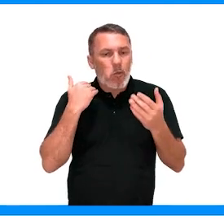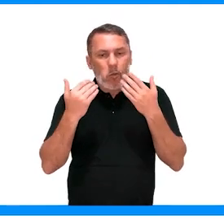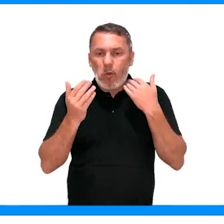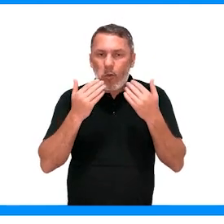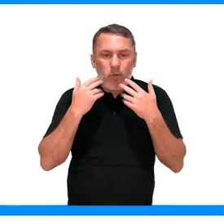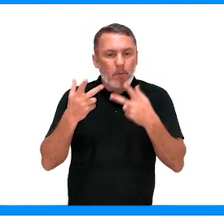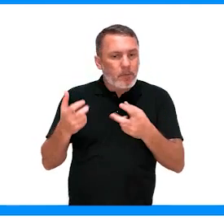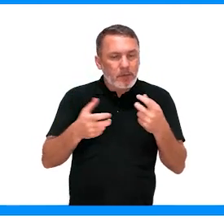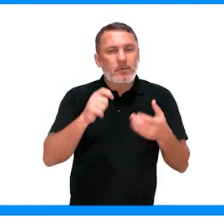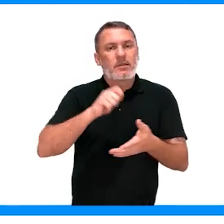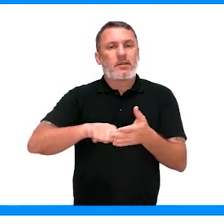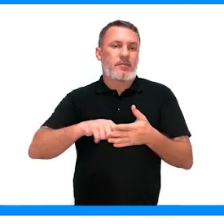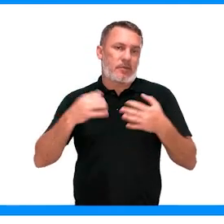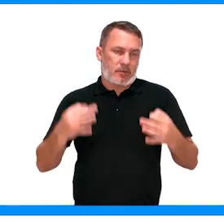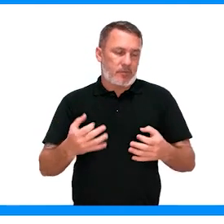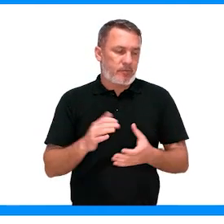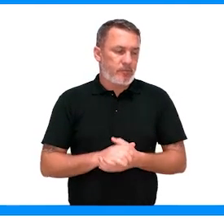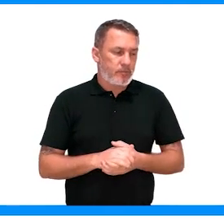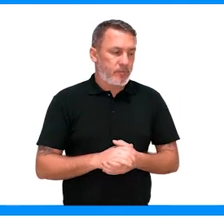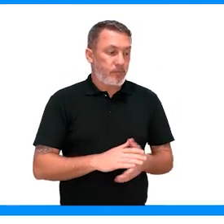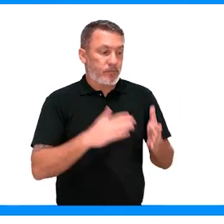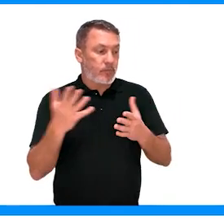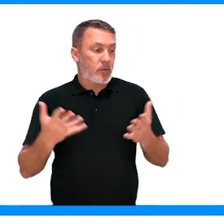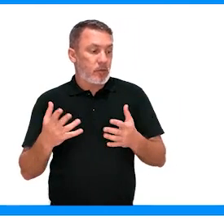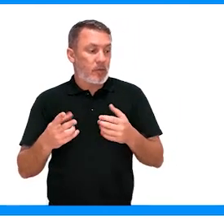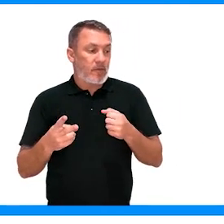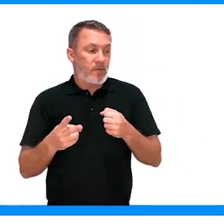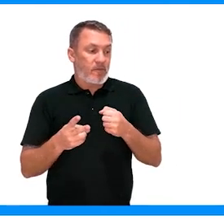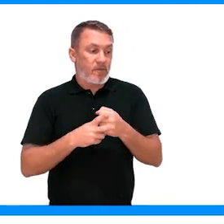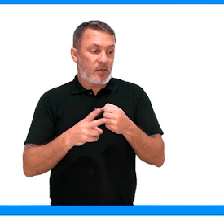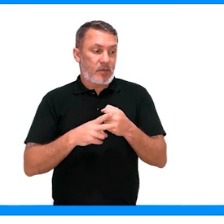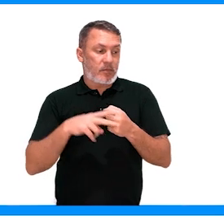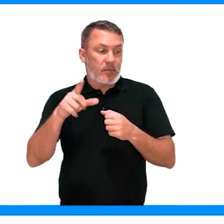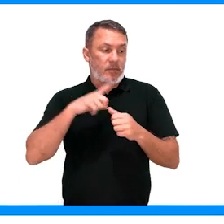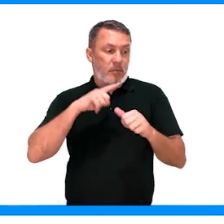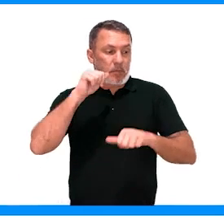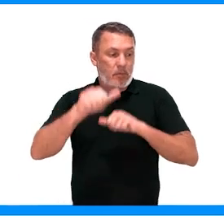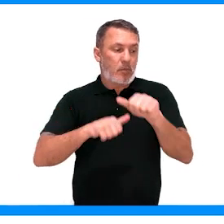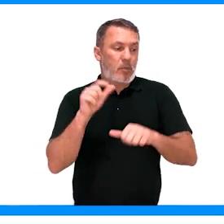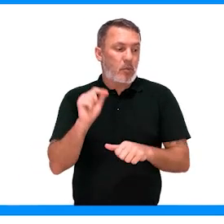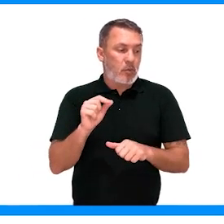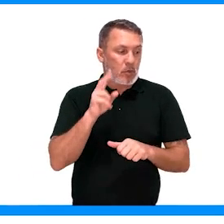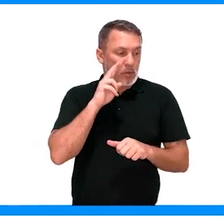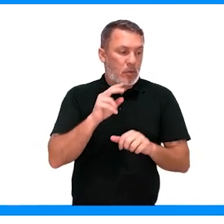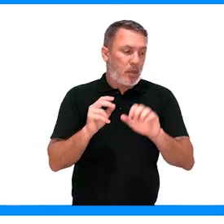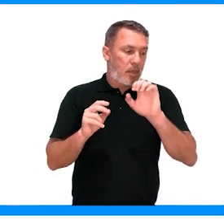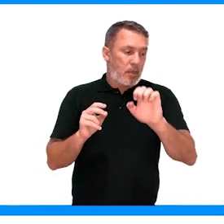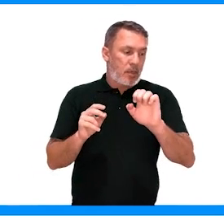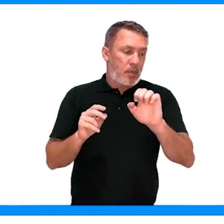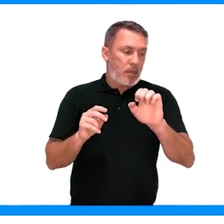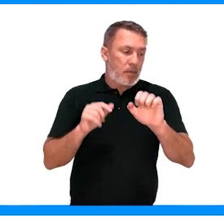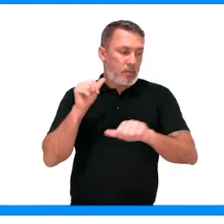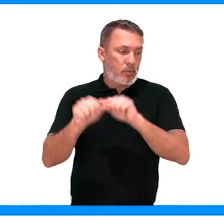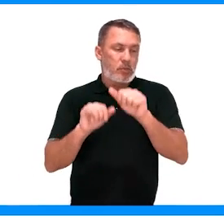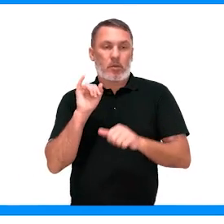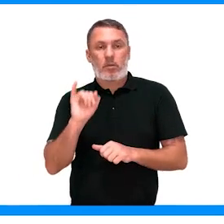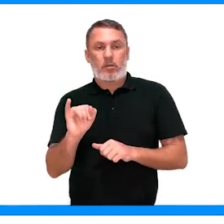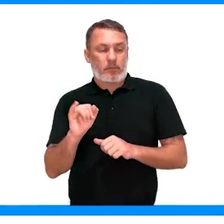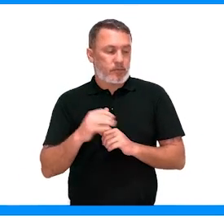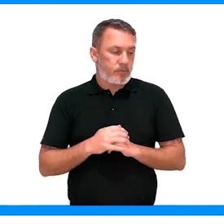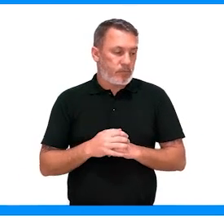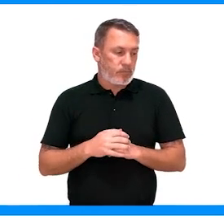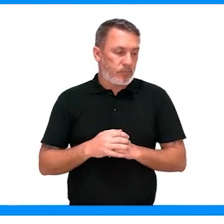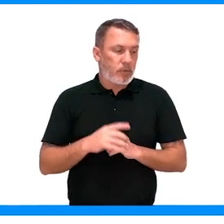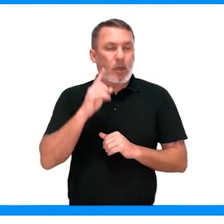verbos, então paciência. Vamos para o verbo repetir, que vai sofrer irregularidade de E para I. Vai ficar